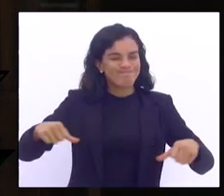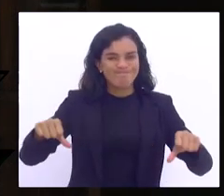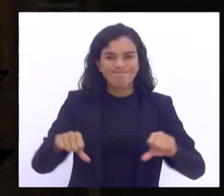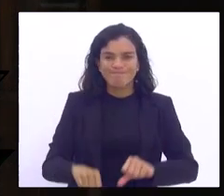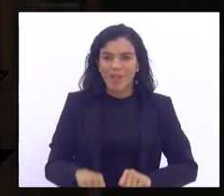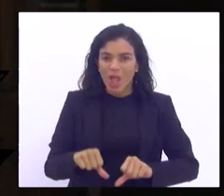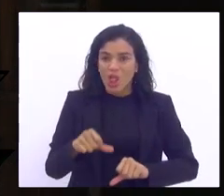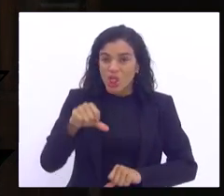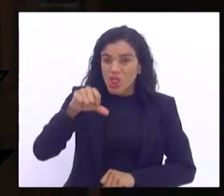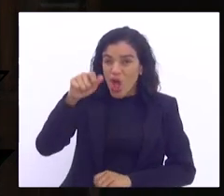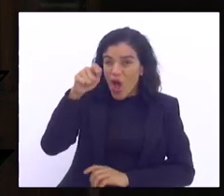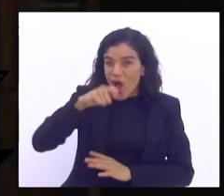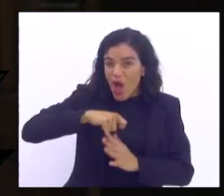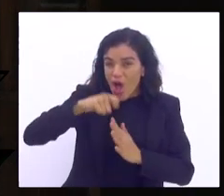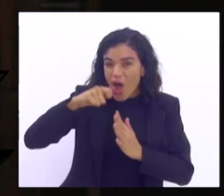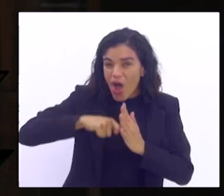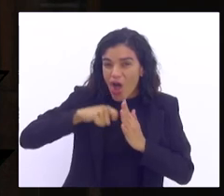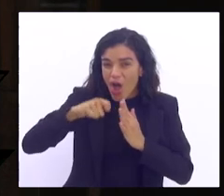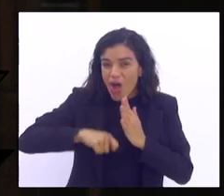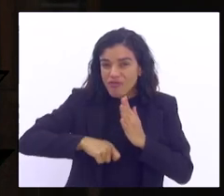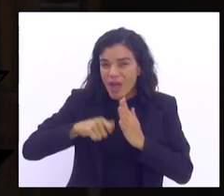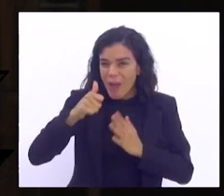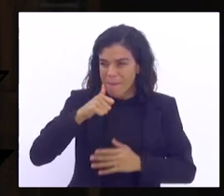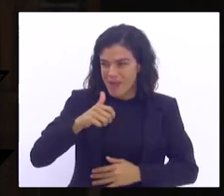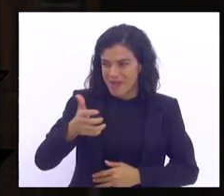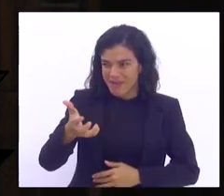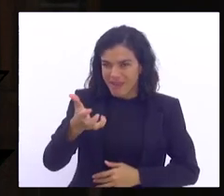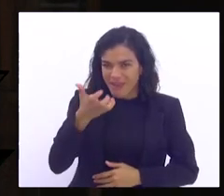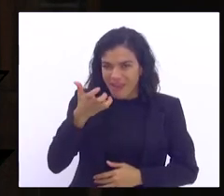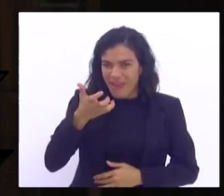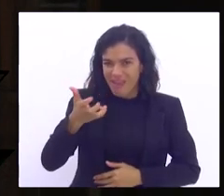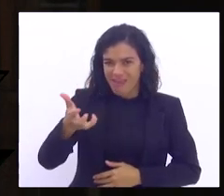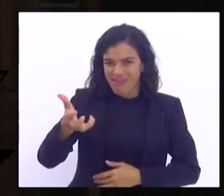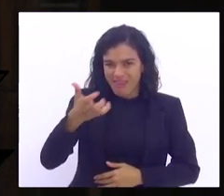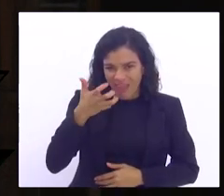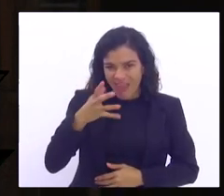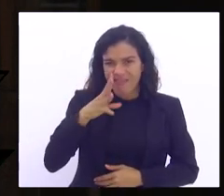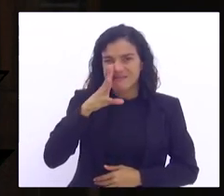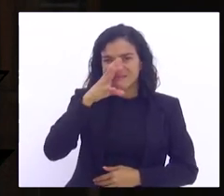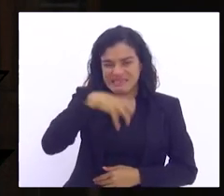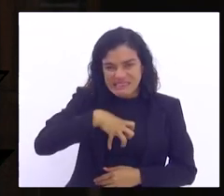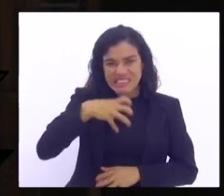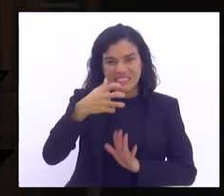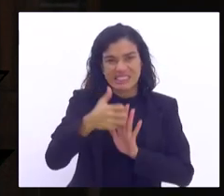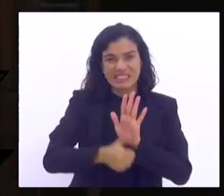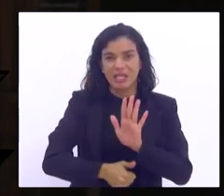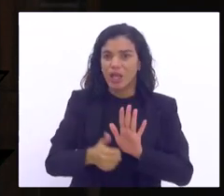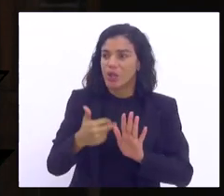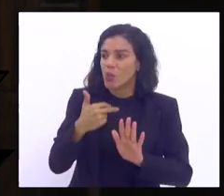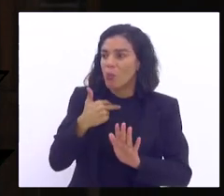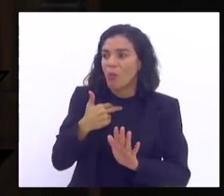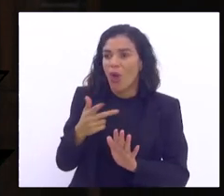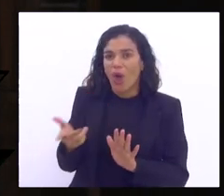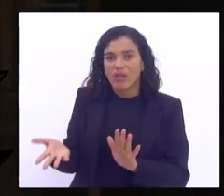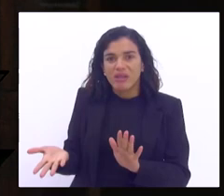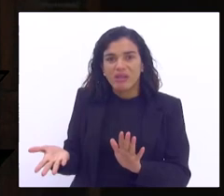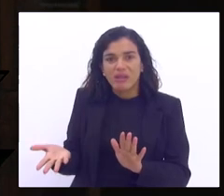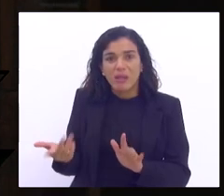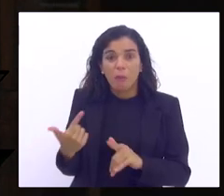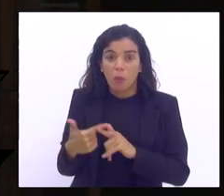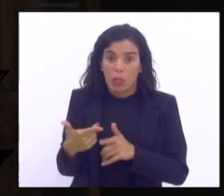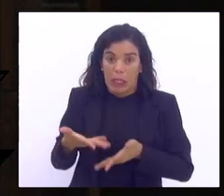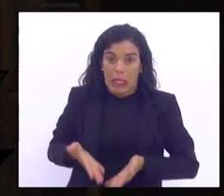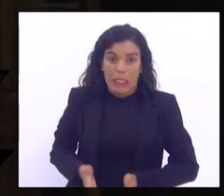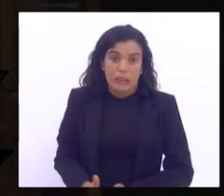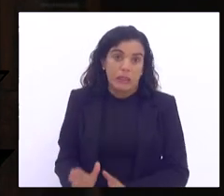criança com 9 meses, a mãe quer fazer o aborto, Aí não pode deixar nascer, não. Porque se nascer, o médico